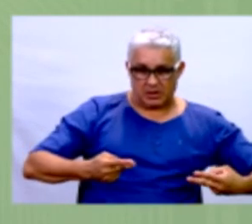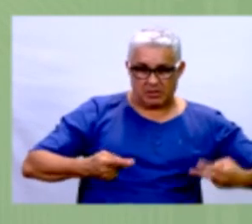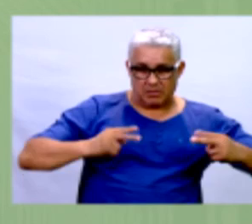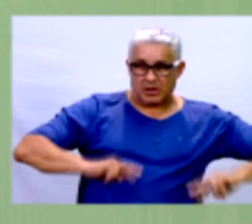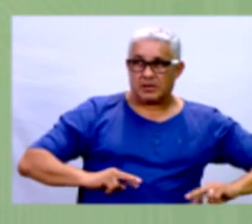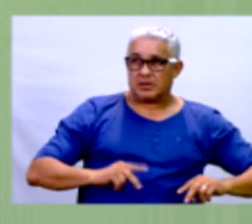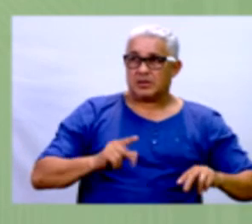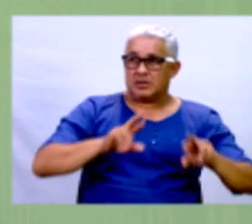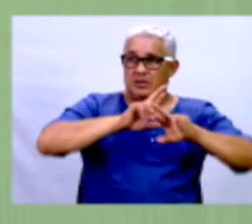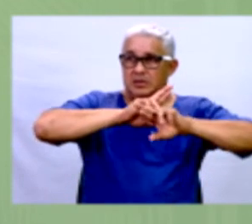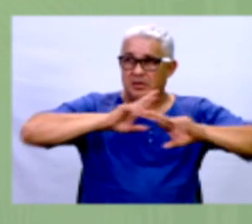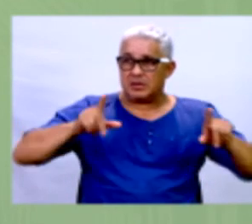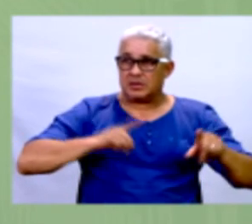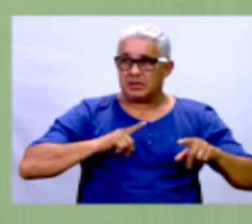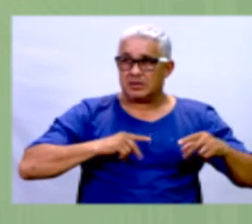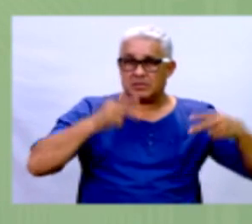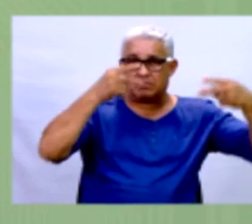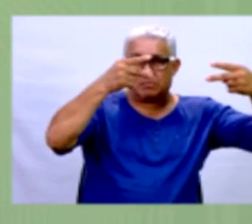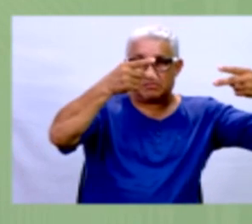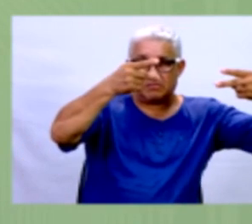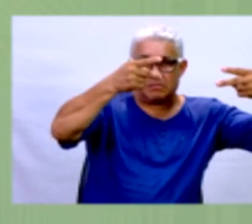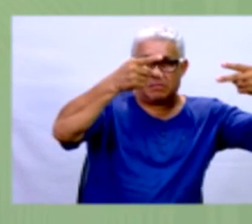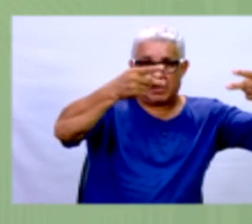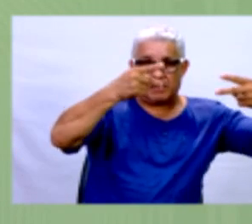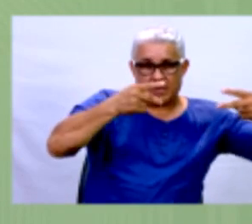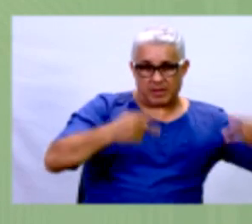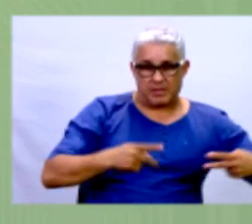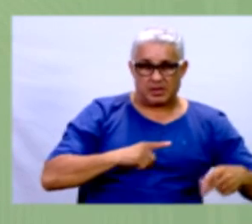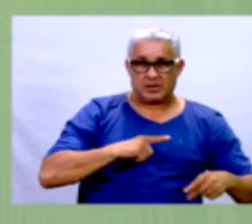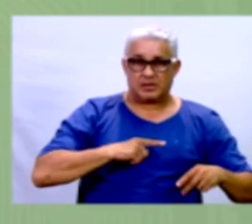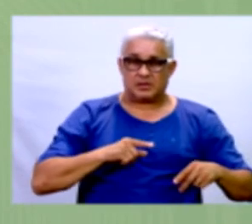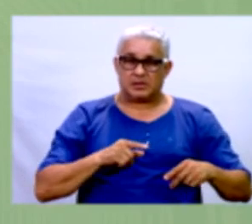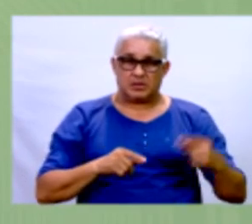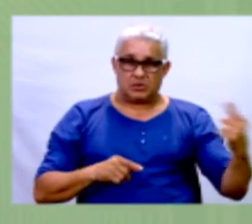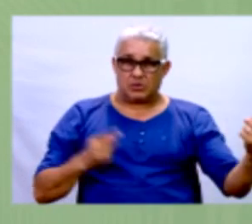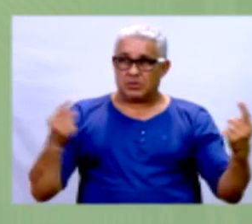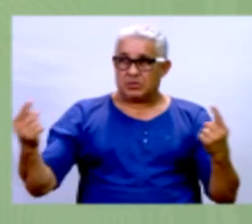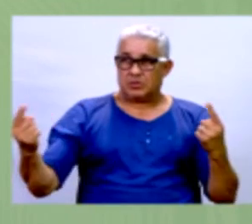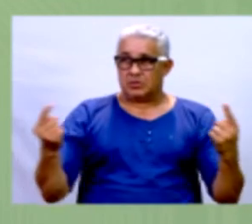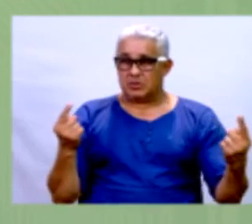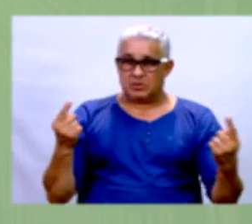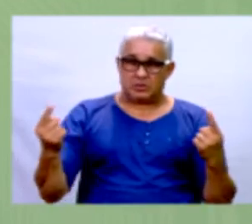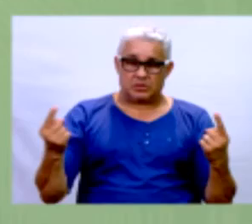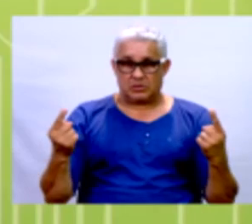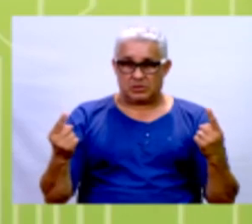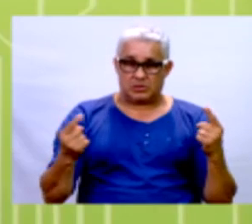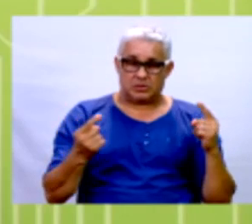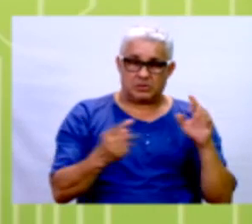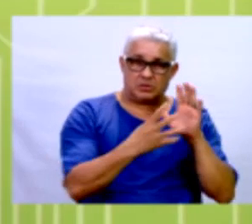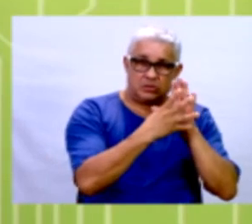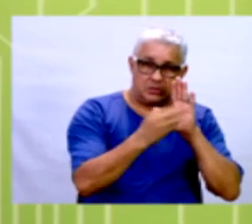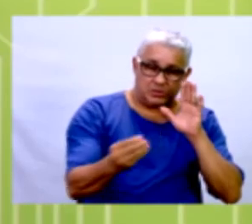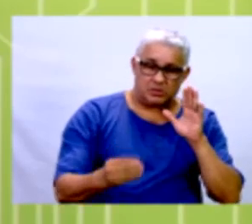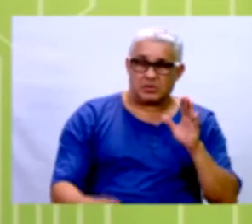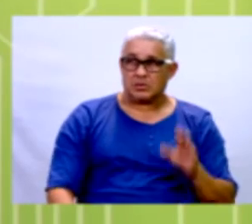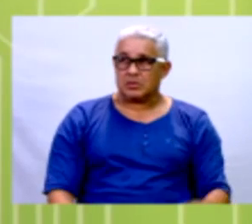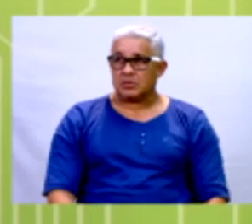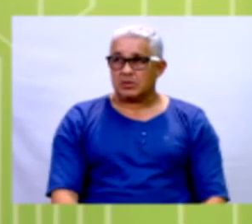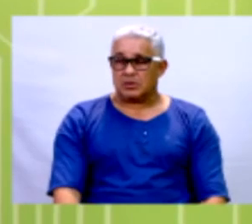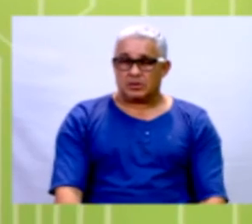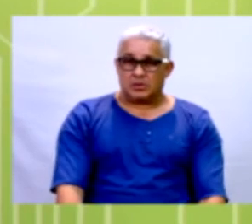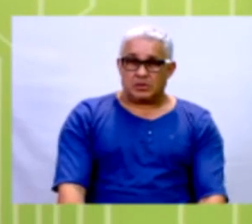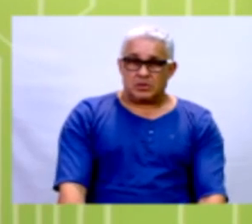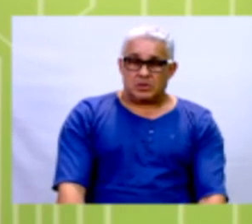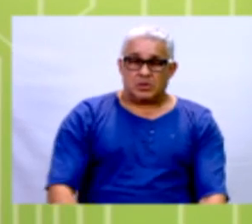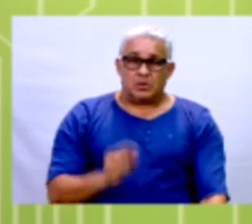diferença de estrutura para a gente fazer esse entendimento geral entre um formato e entre outro formato, nada